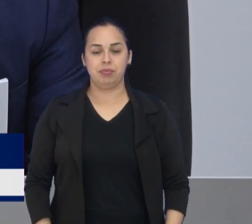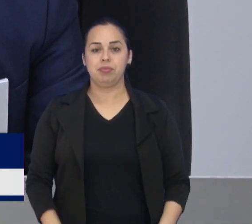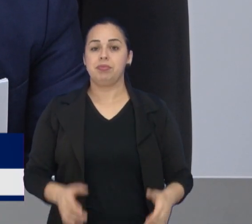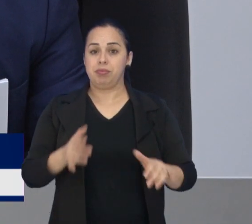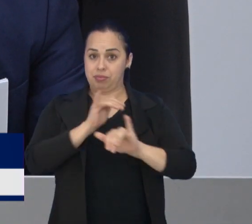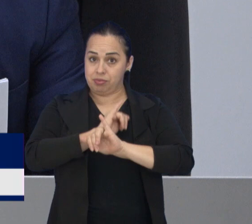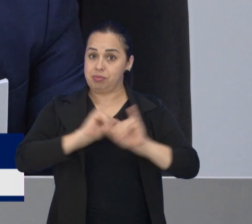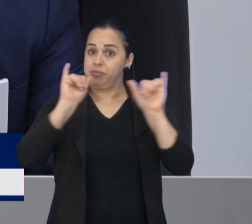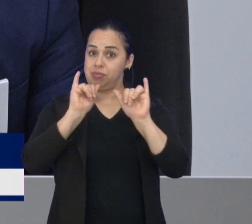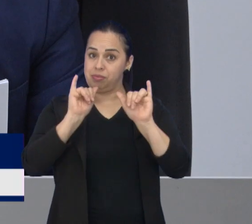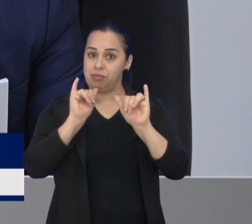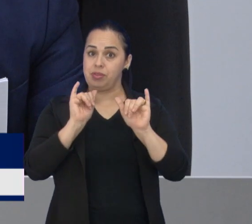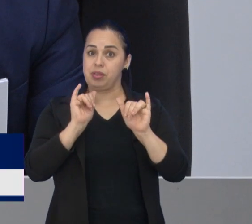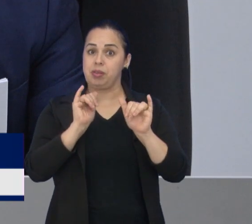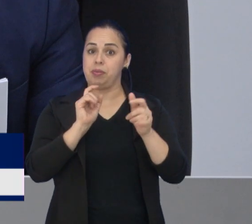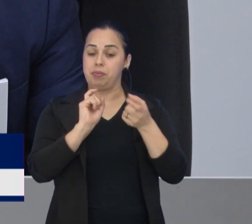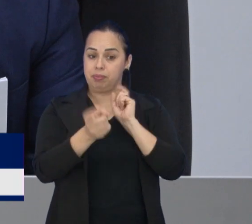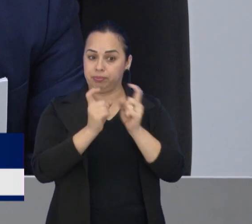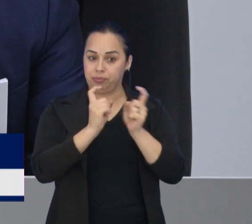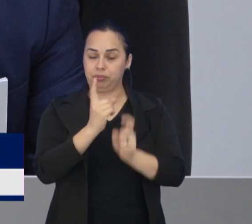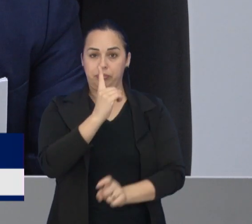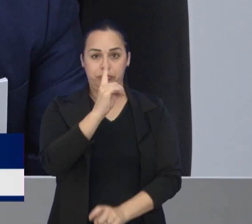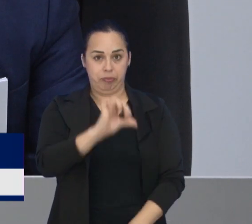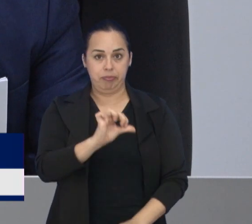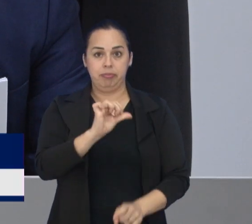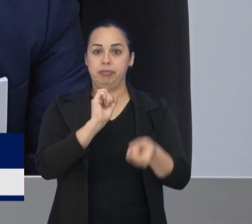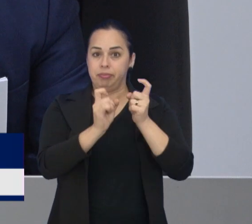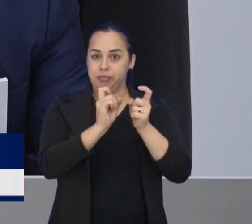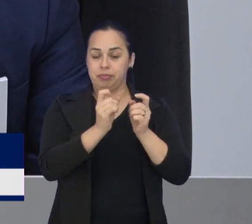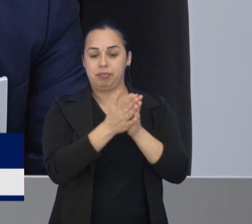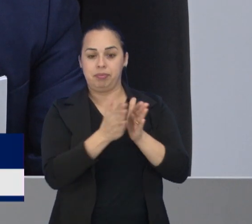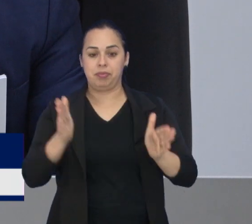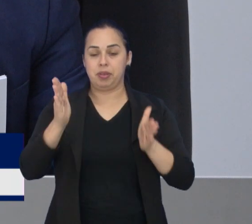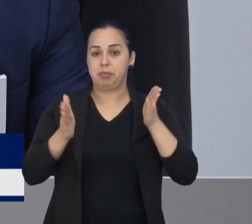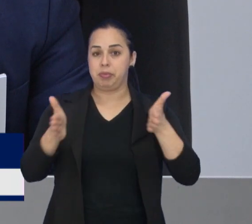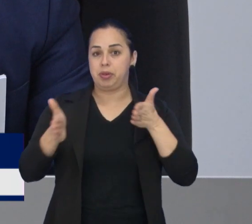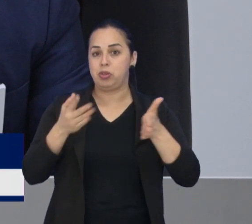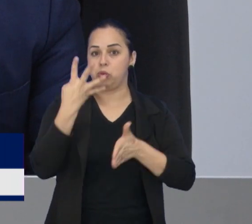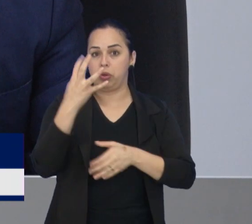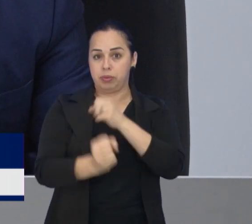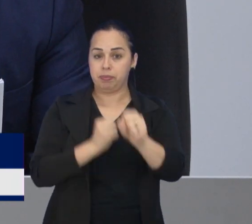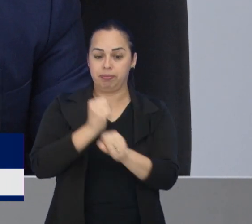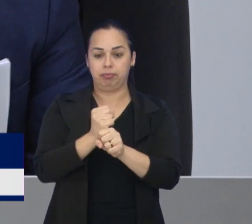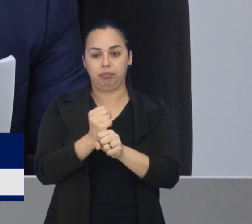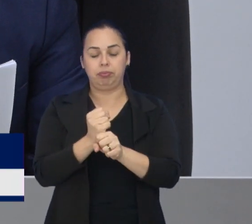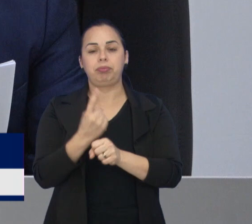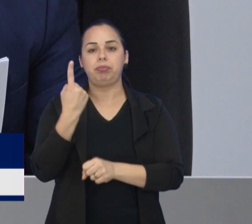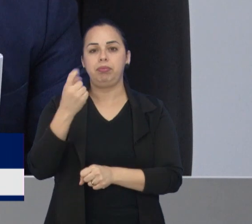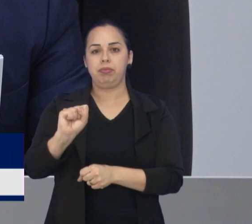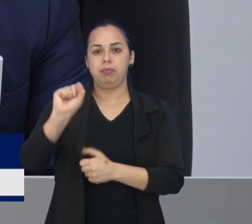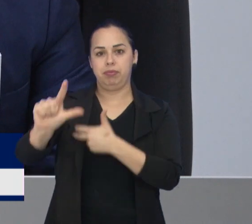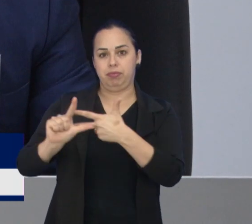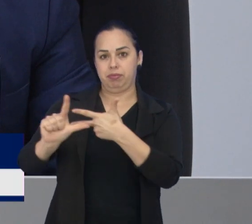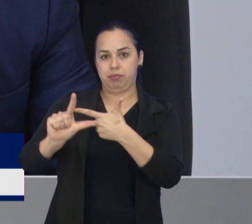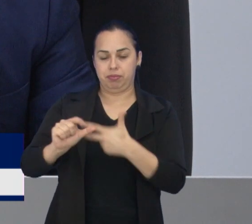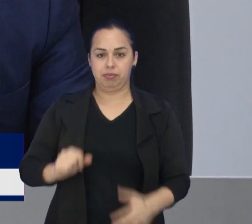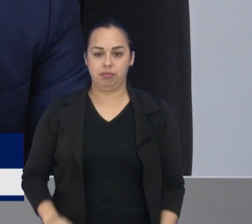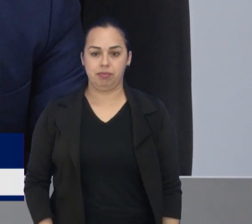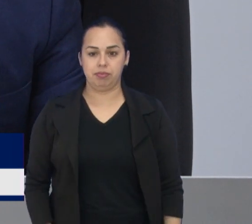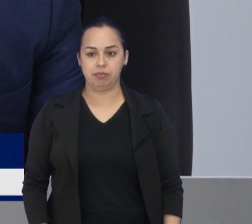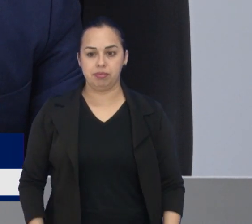Declaro aberta a 19ª sessão ordinária da 4ª sessão legislativa da 18ª